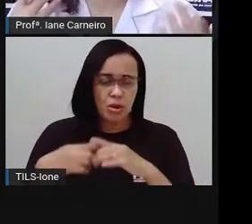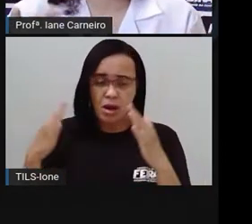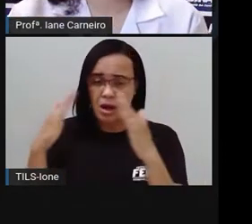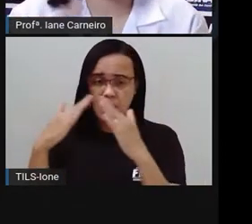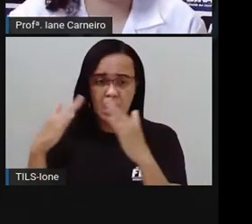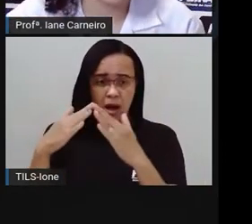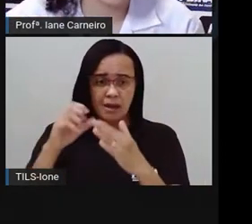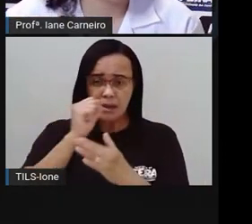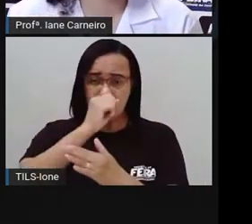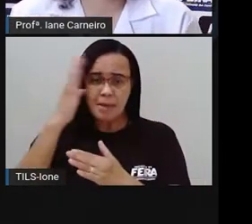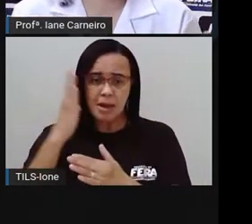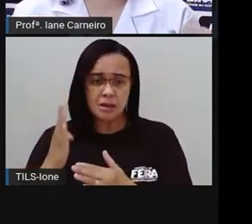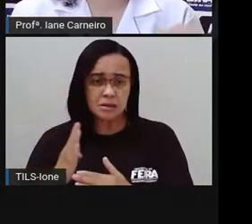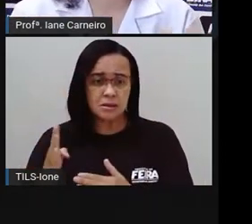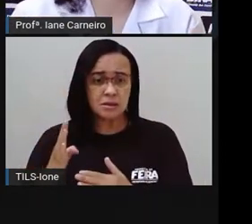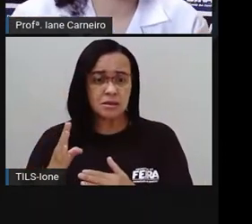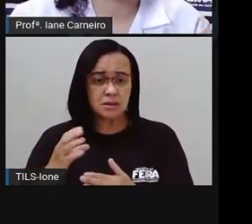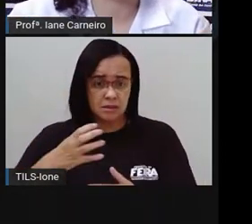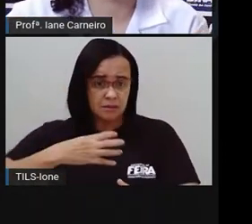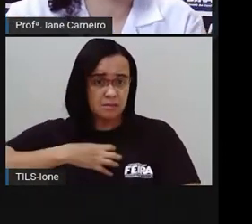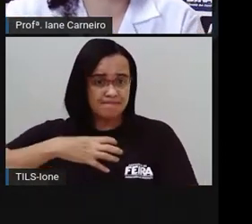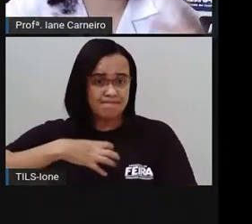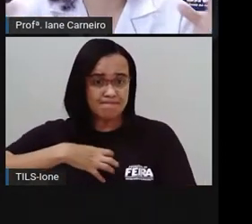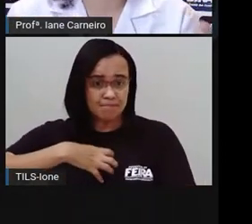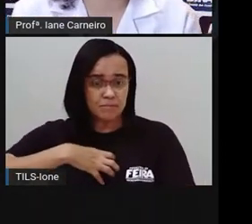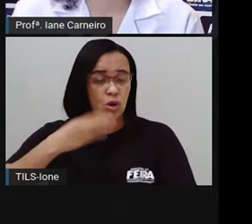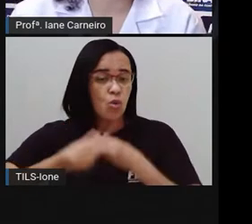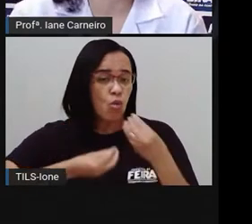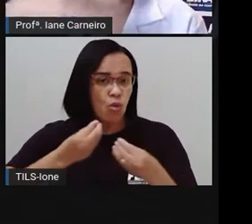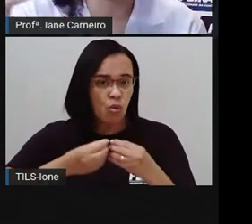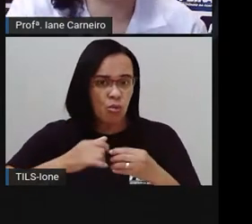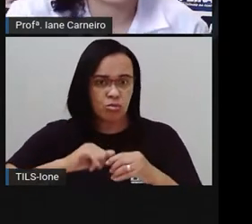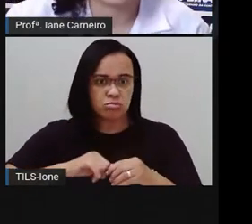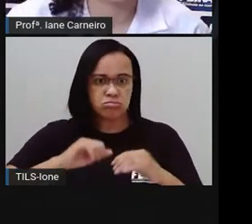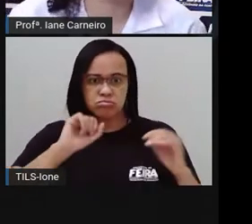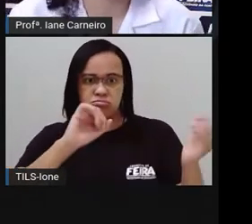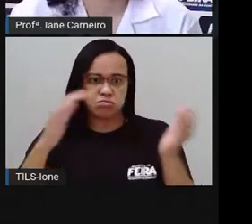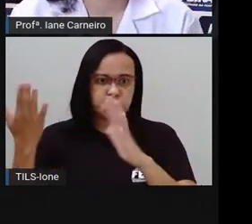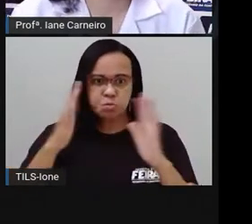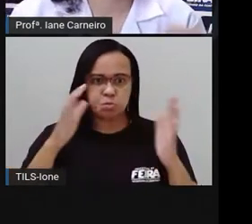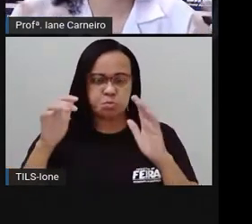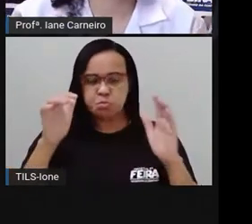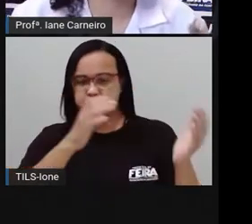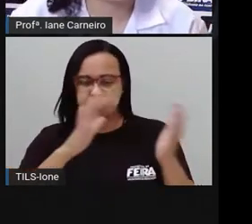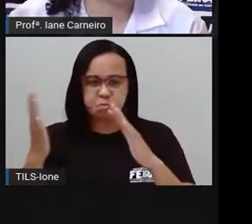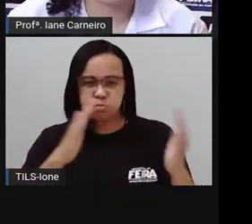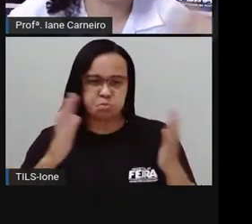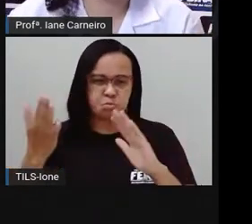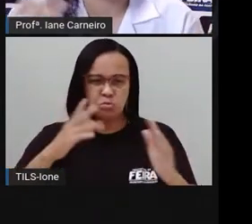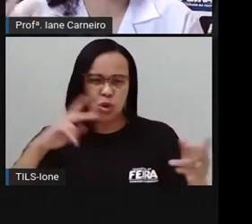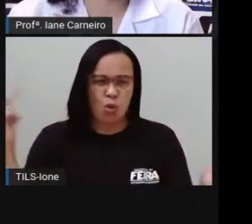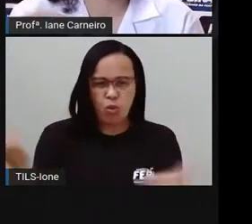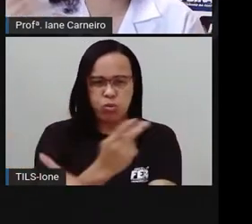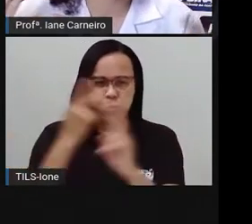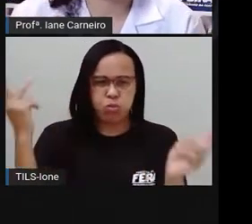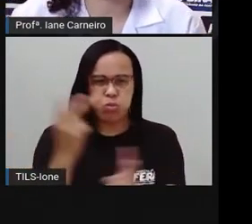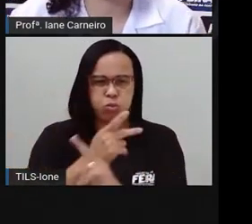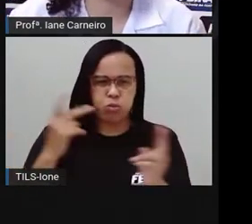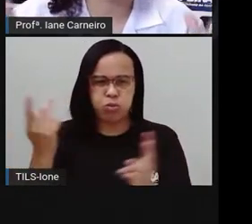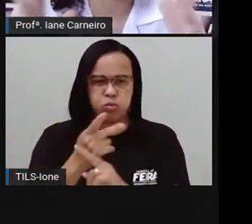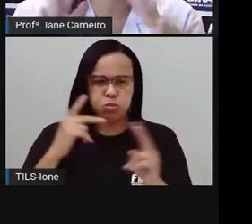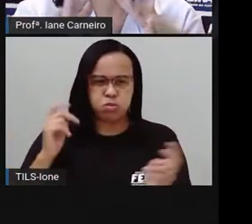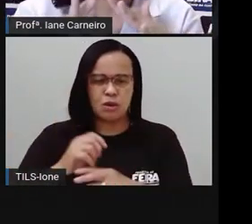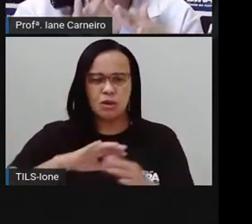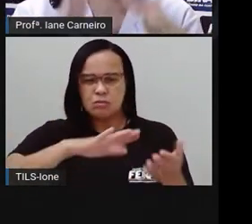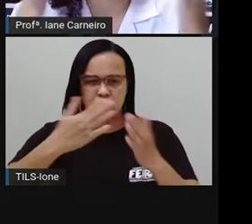que não tem terremoto, né? Que não tem aqueles maremotos que acontecem lá na Ásia, né? Não tem aqueles terremotos que acontecem em outros